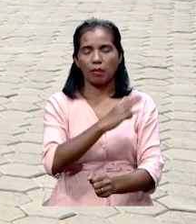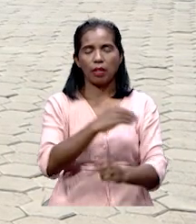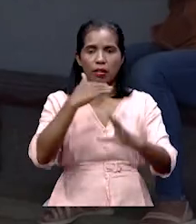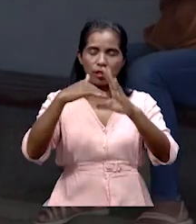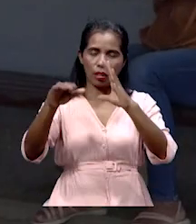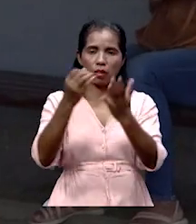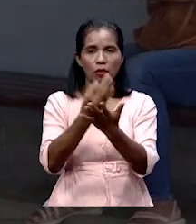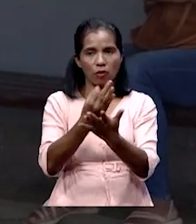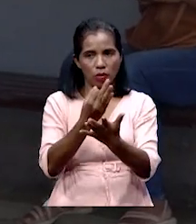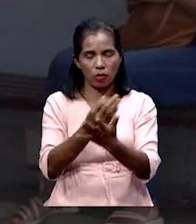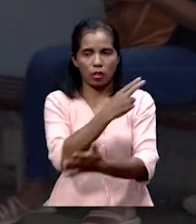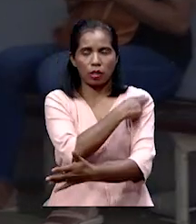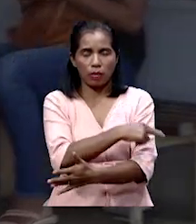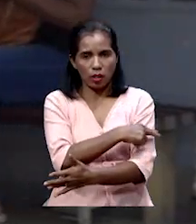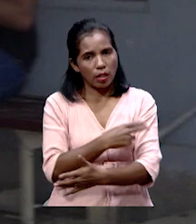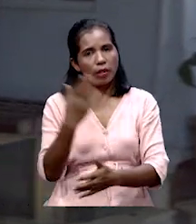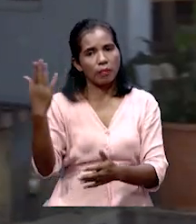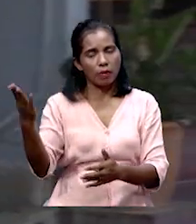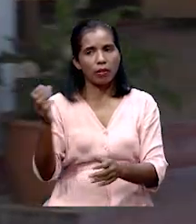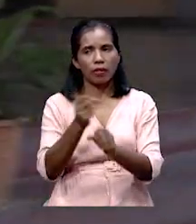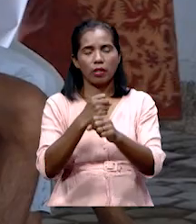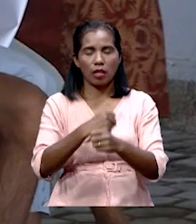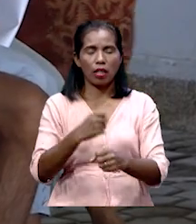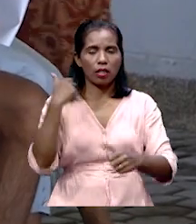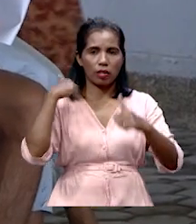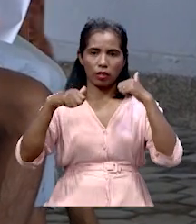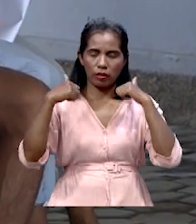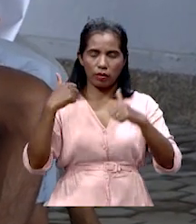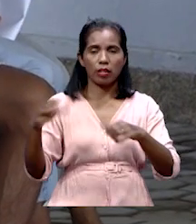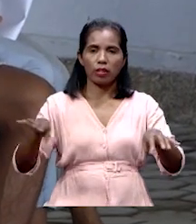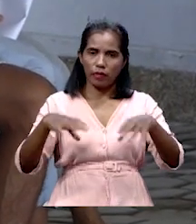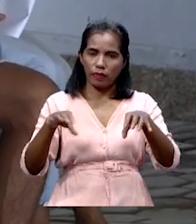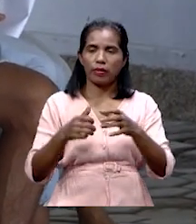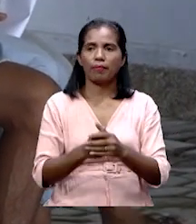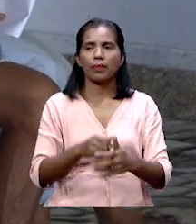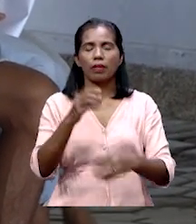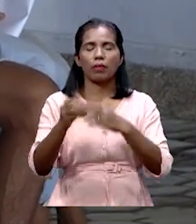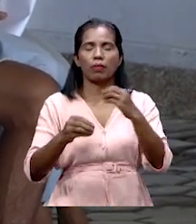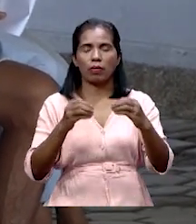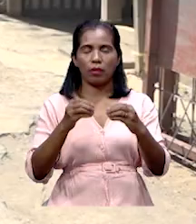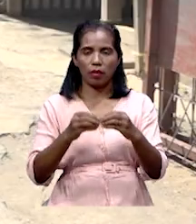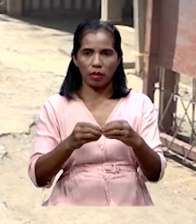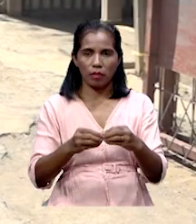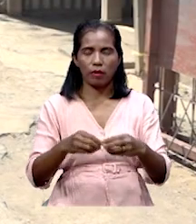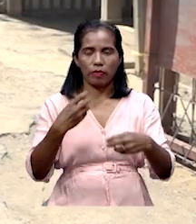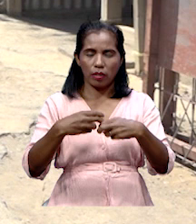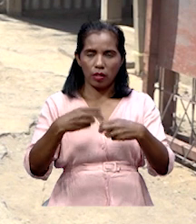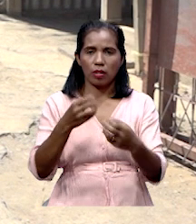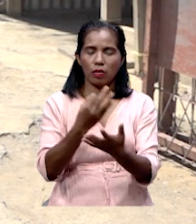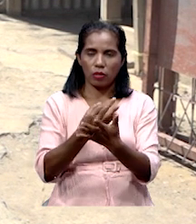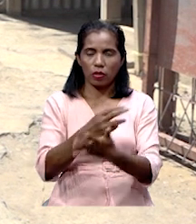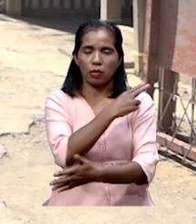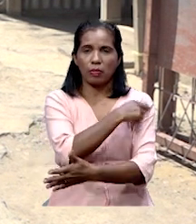transferência OSAM ba Clínica Refere, rodi halau sirane serviço. Relaciona o crise financeiro nebe Clínica Bairupité